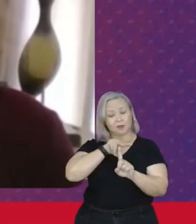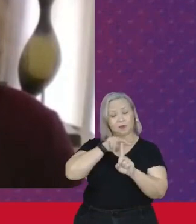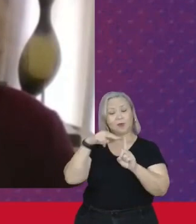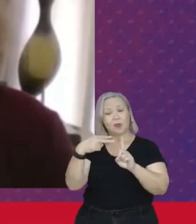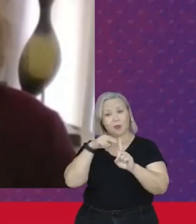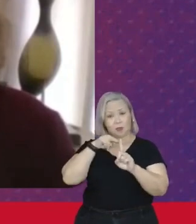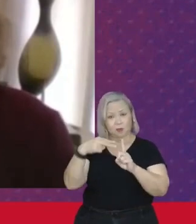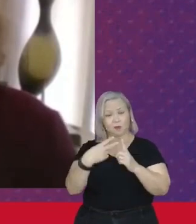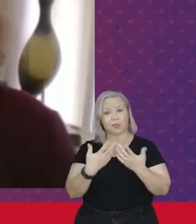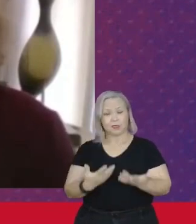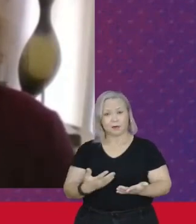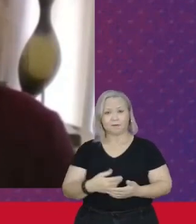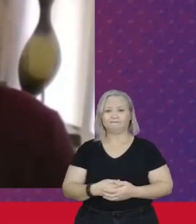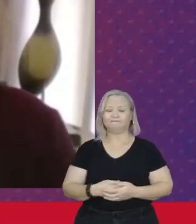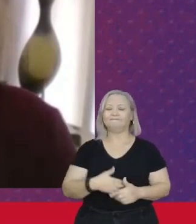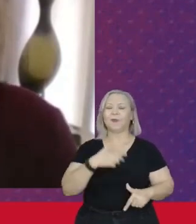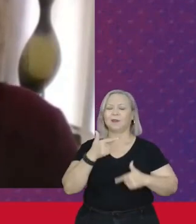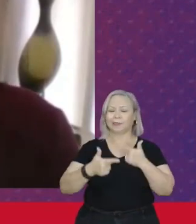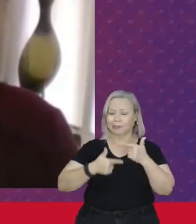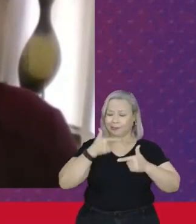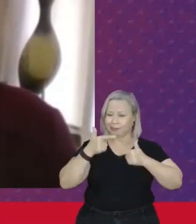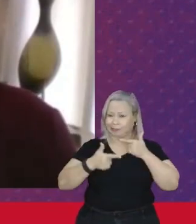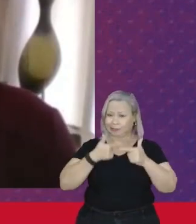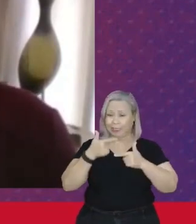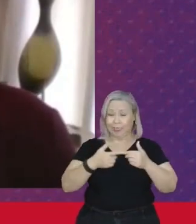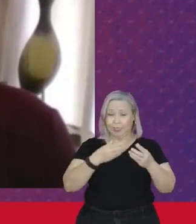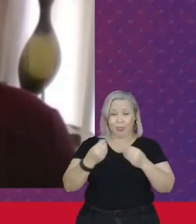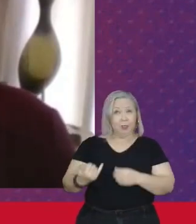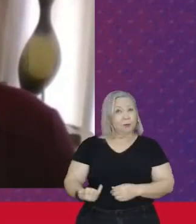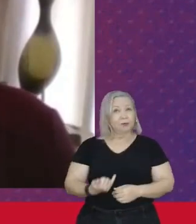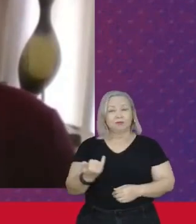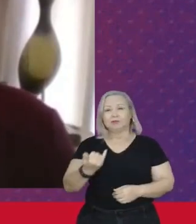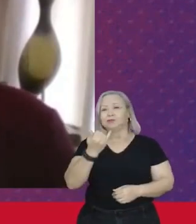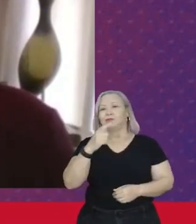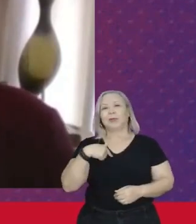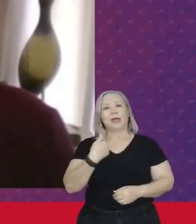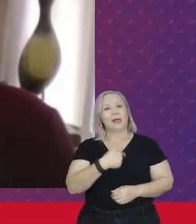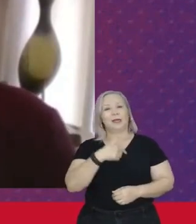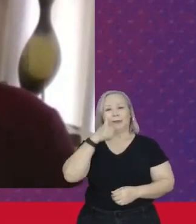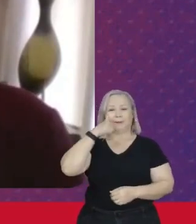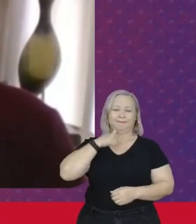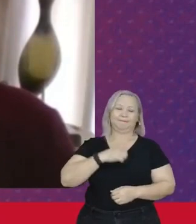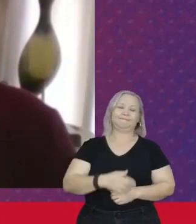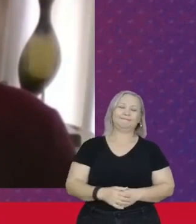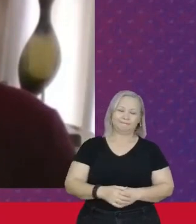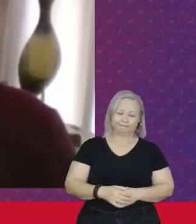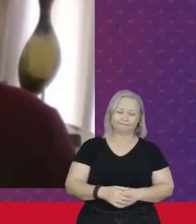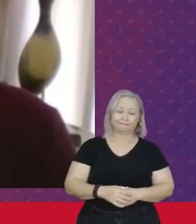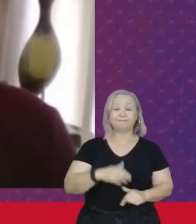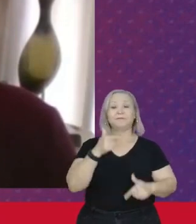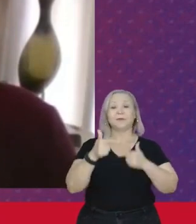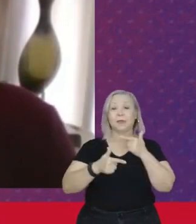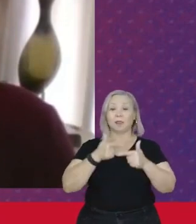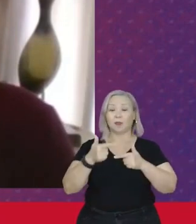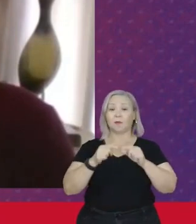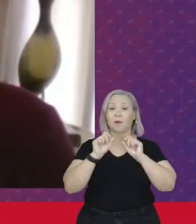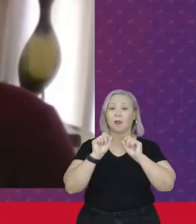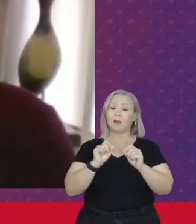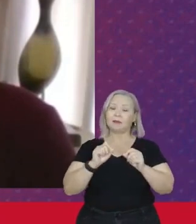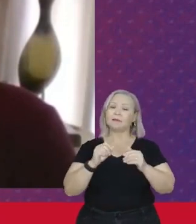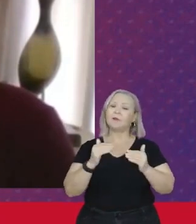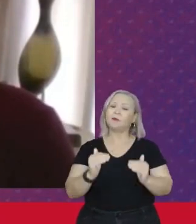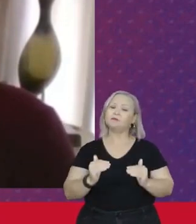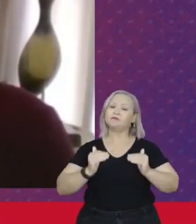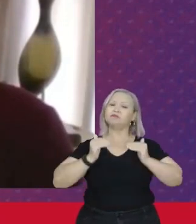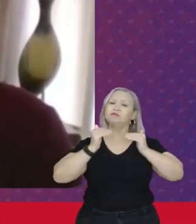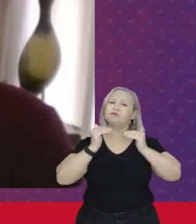perspectiva, é uma tarefa muito importante para nós mulheres. É uma tarefa que pode elevar